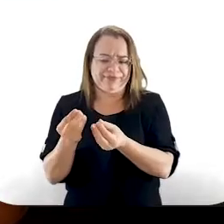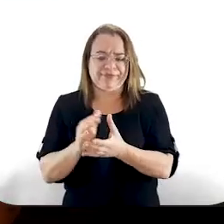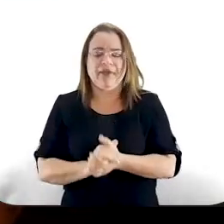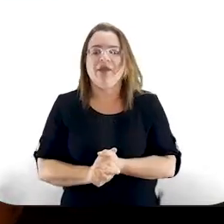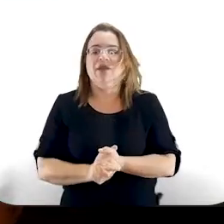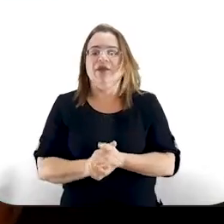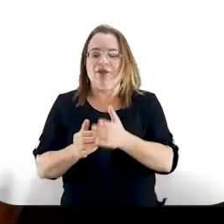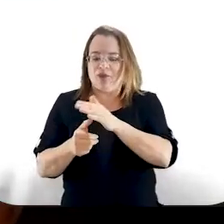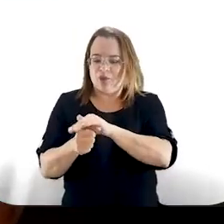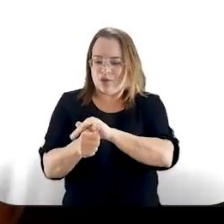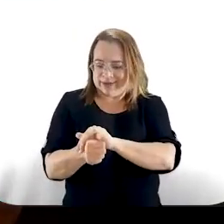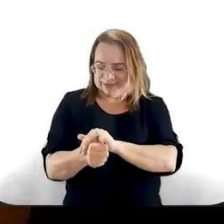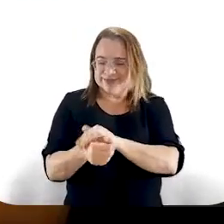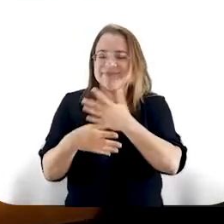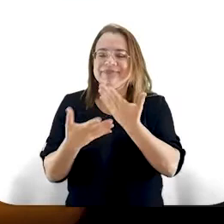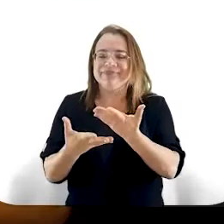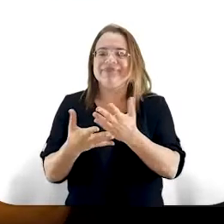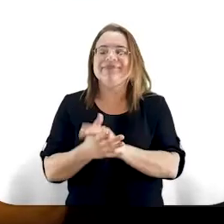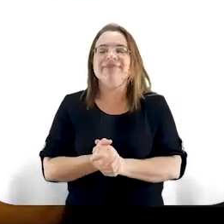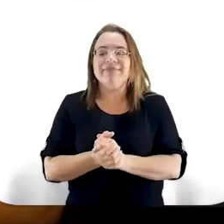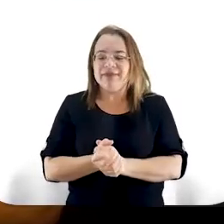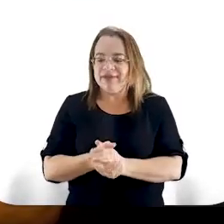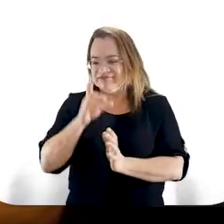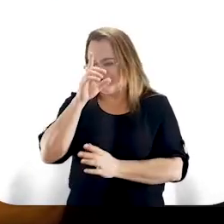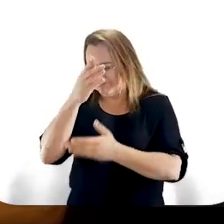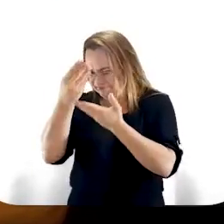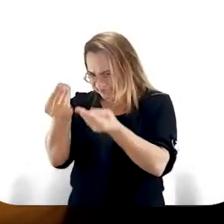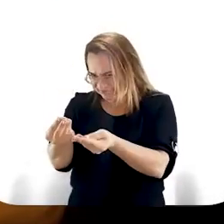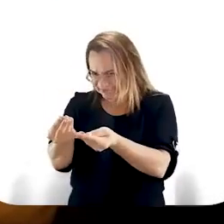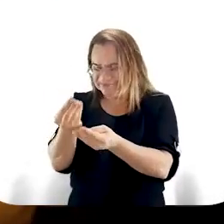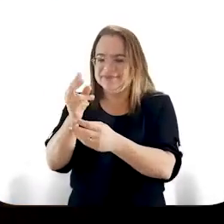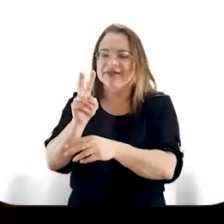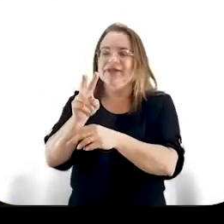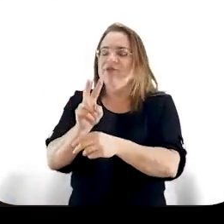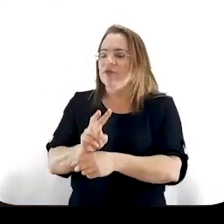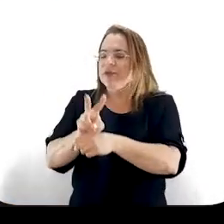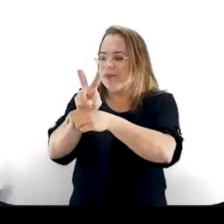O cágado, enfim, decidiu emprestar.